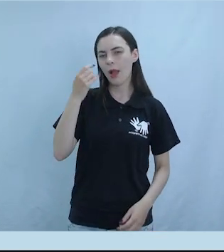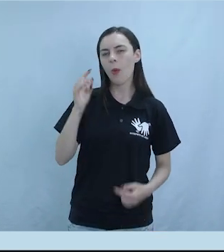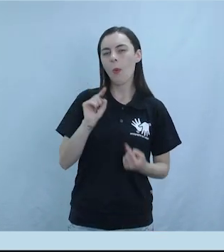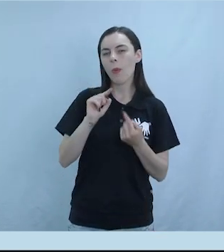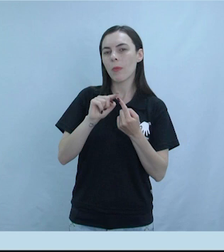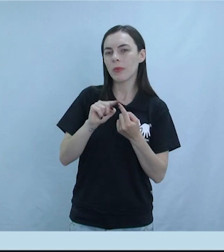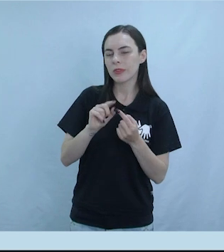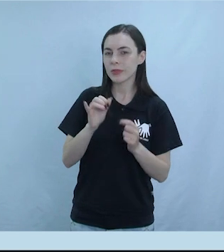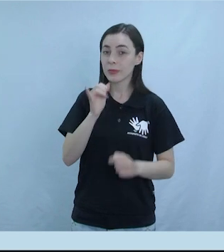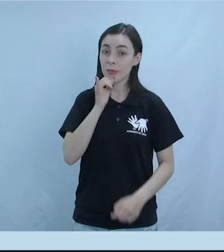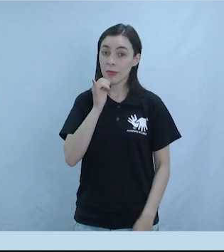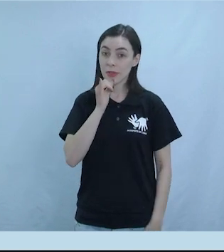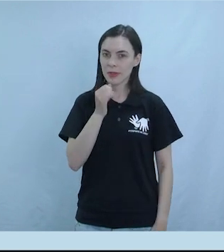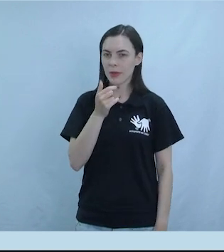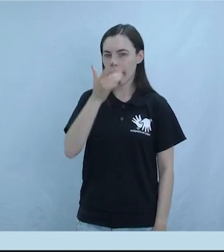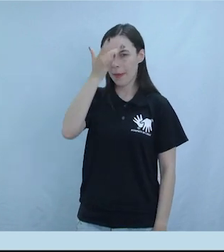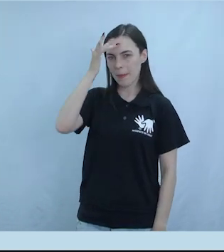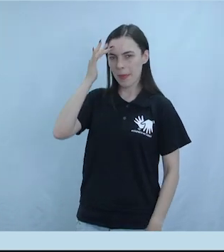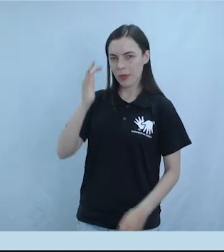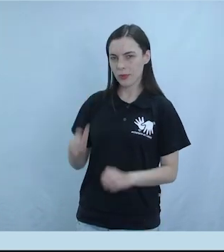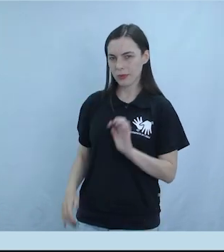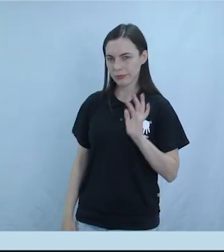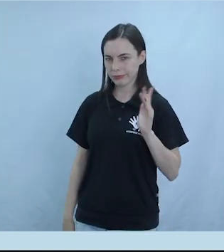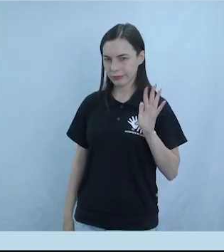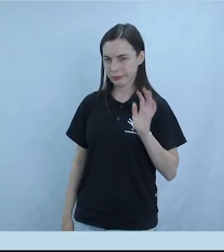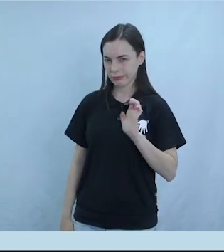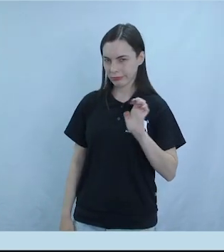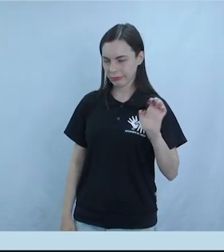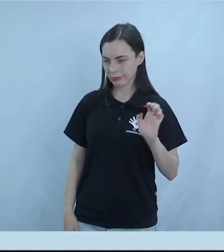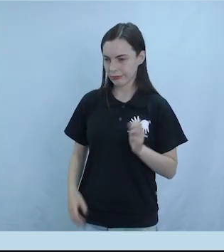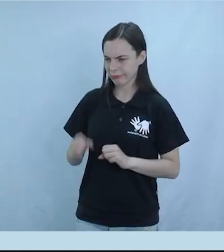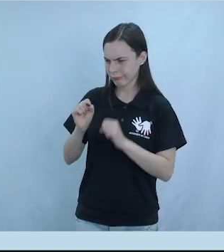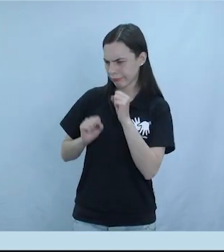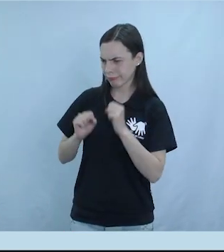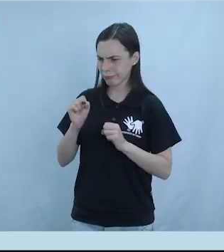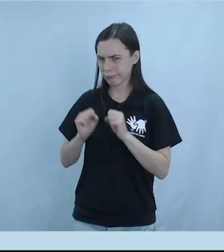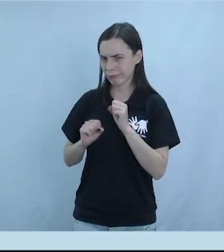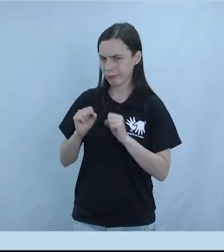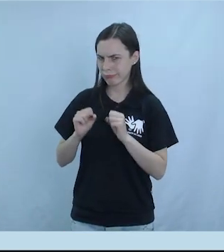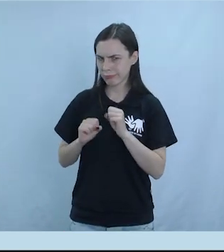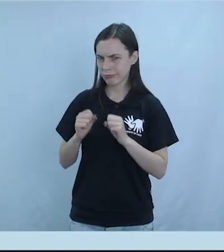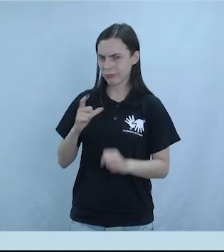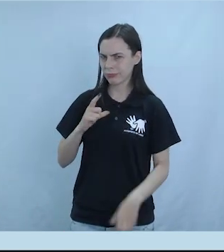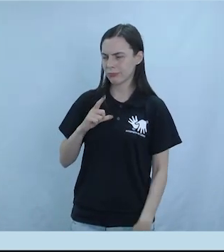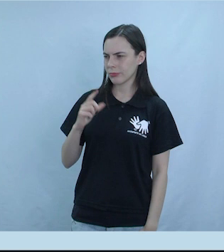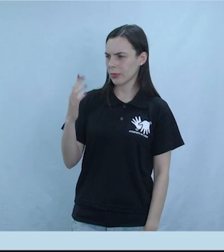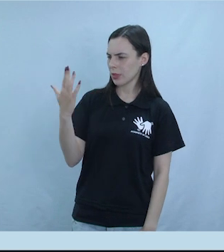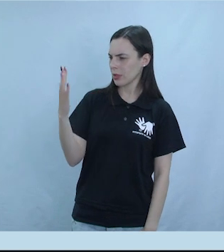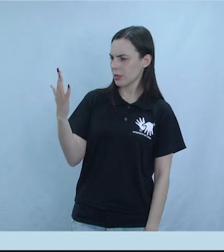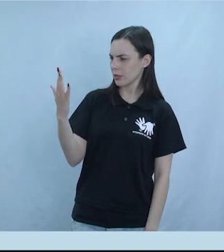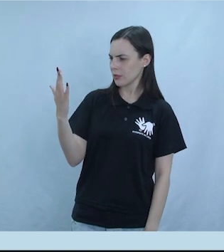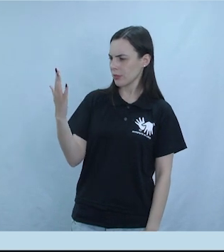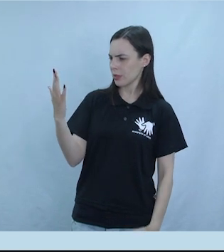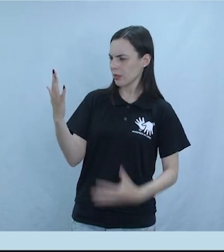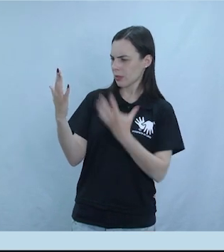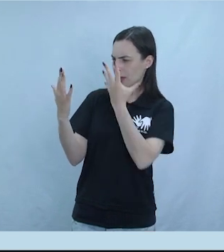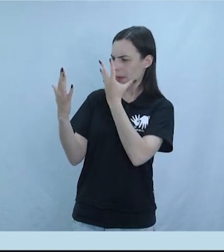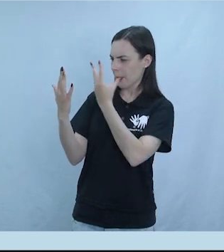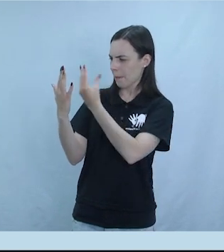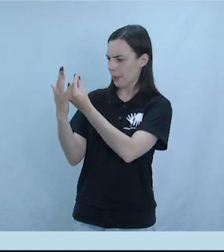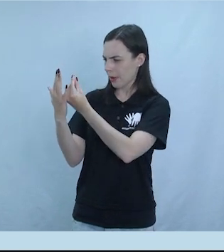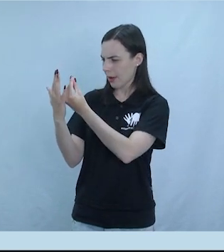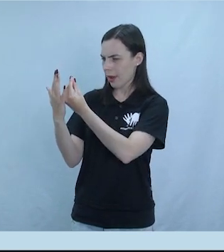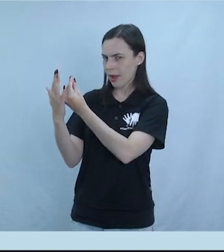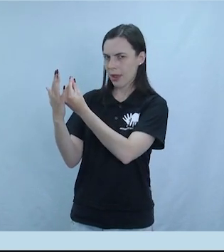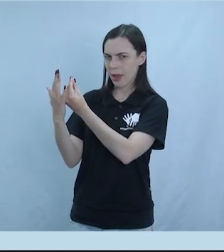quando um canhoto, correndo em busca de refúgio, visse, de repente, o reflexo da